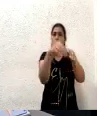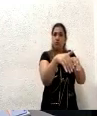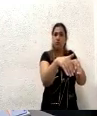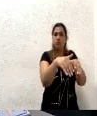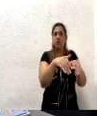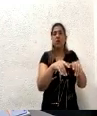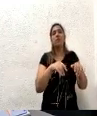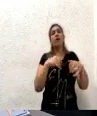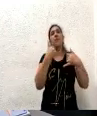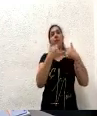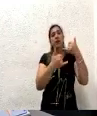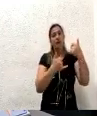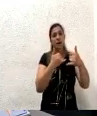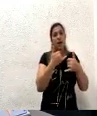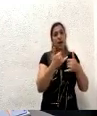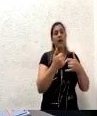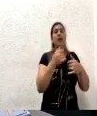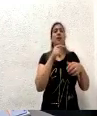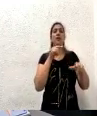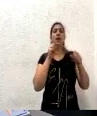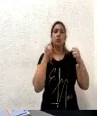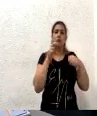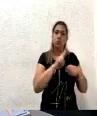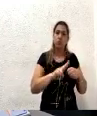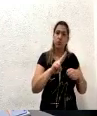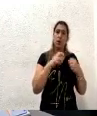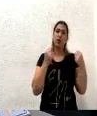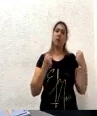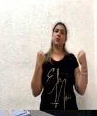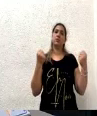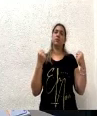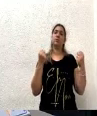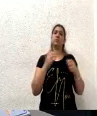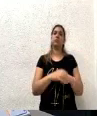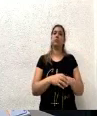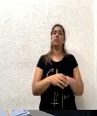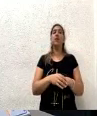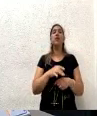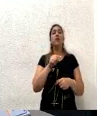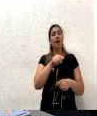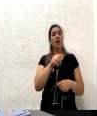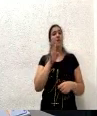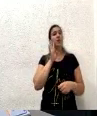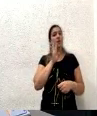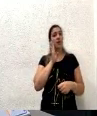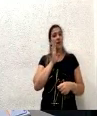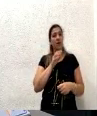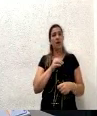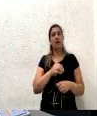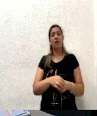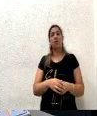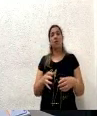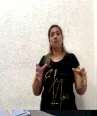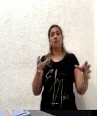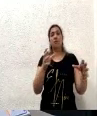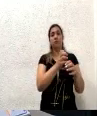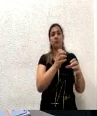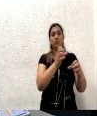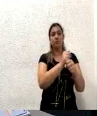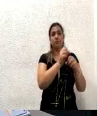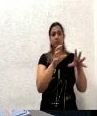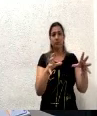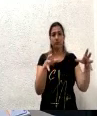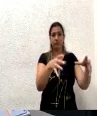no parquinho. Então, assim, vai ser uma coisa bacana. Eu acho que vem para somar